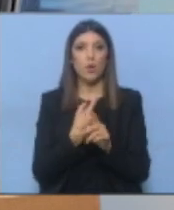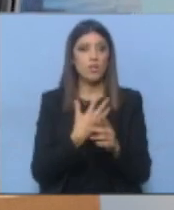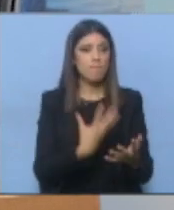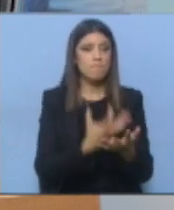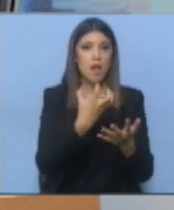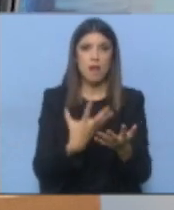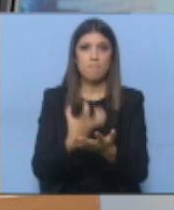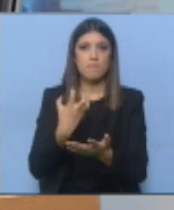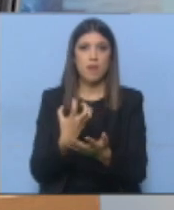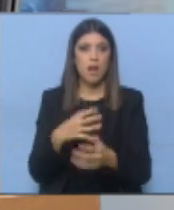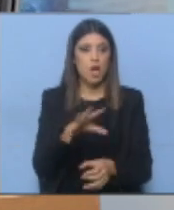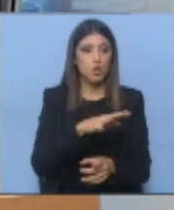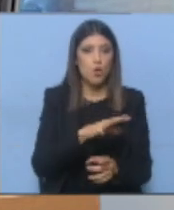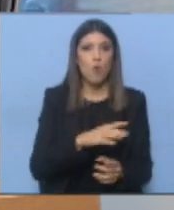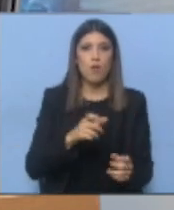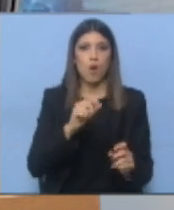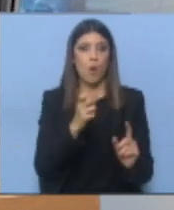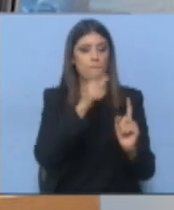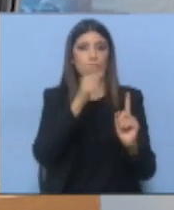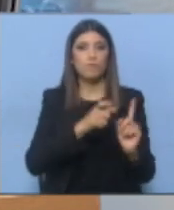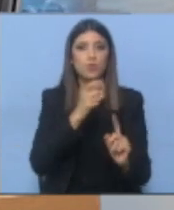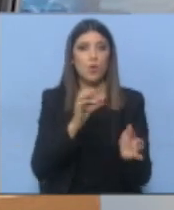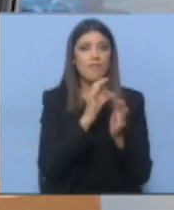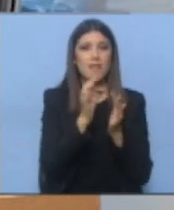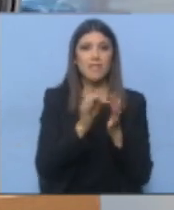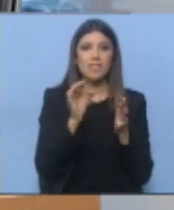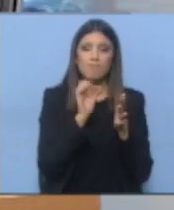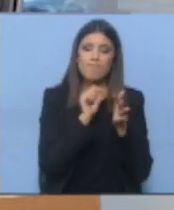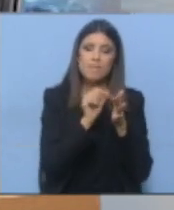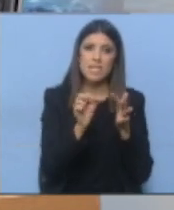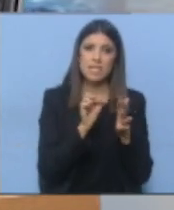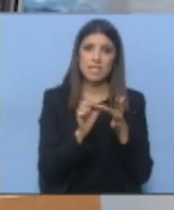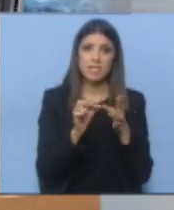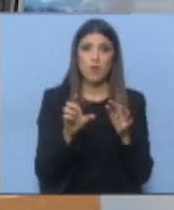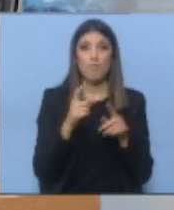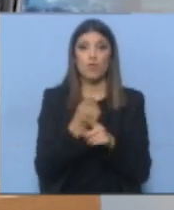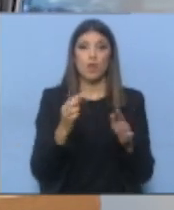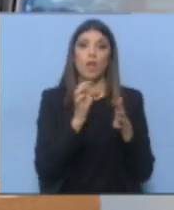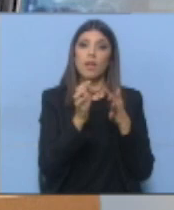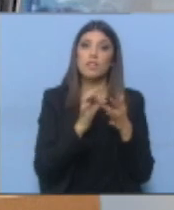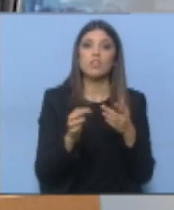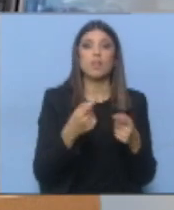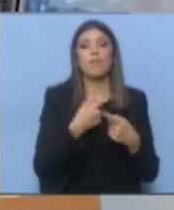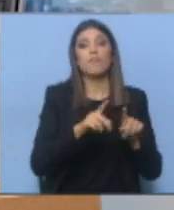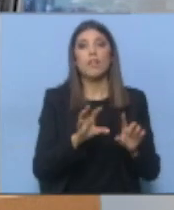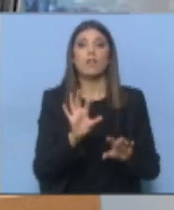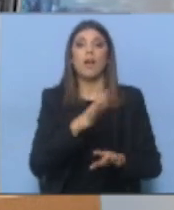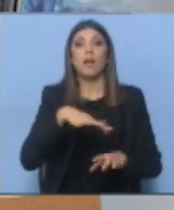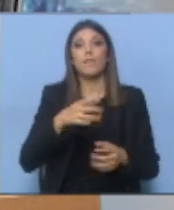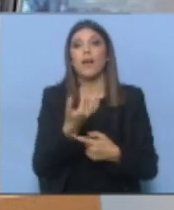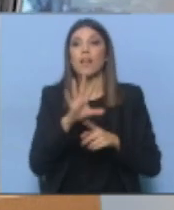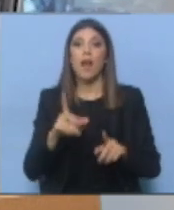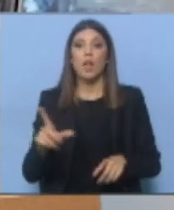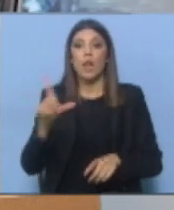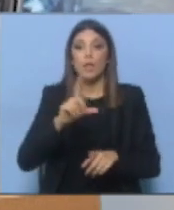em cada pessoa, as características específicas, porque as características são diferentes, Trás-os-Montes, Algarve, Lisboa,